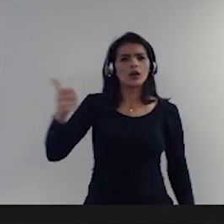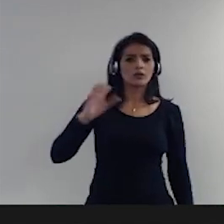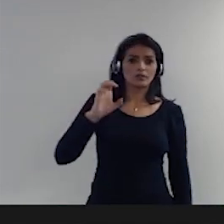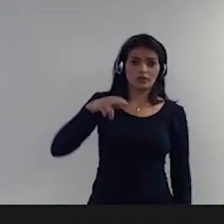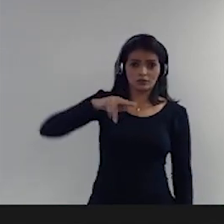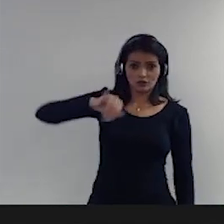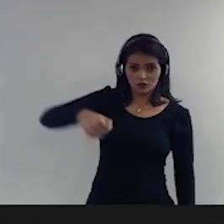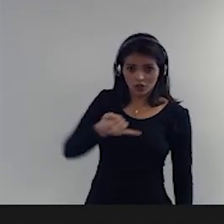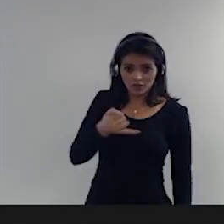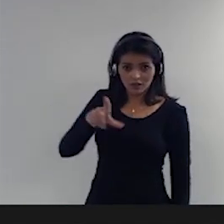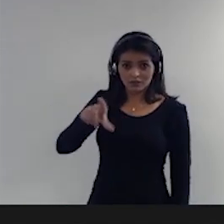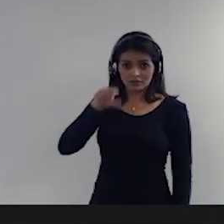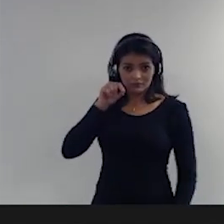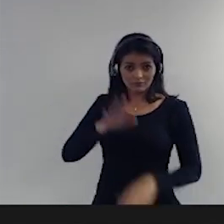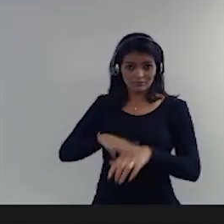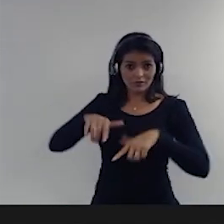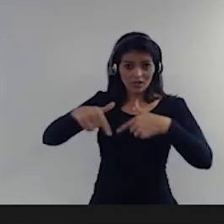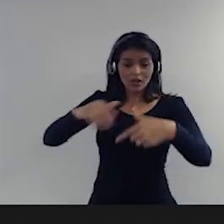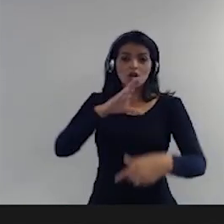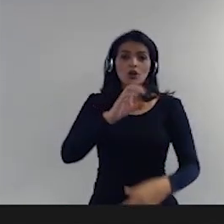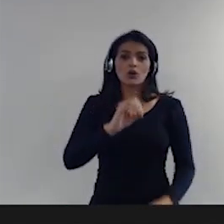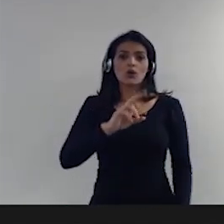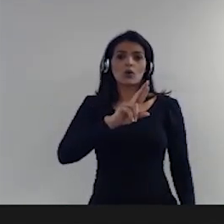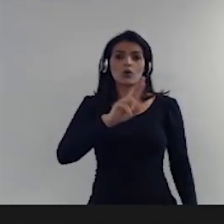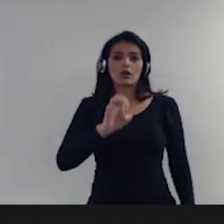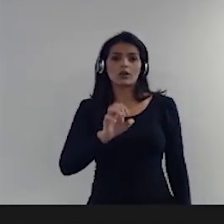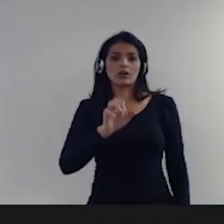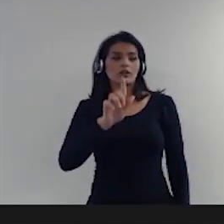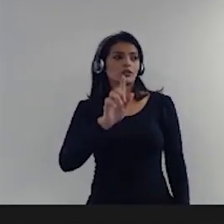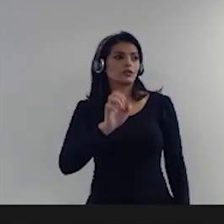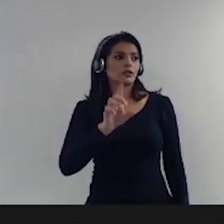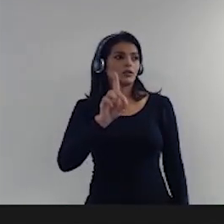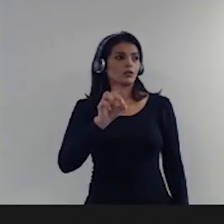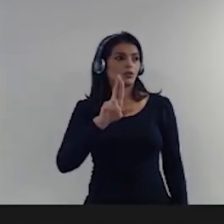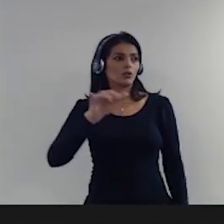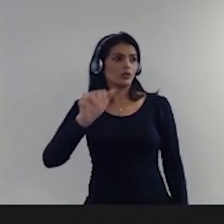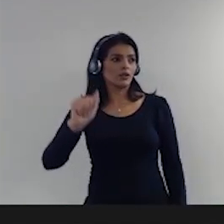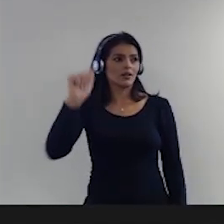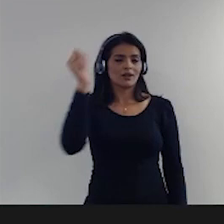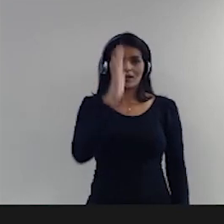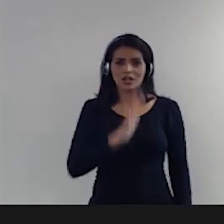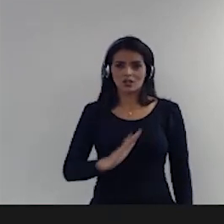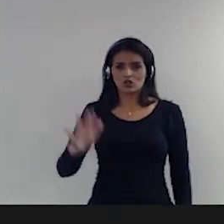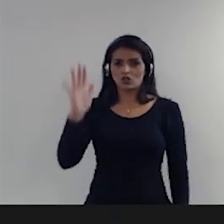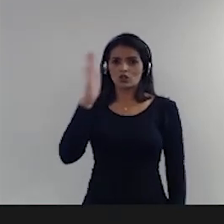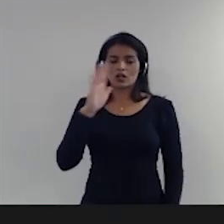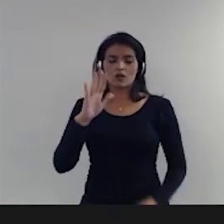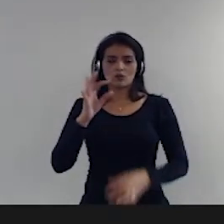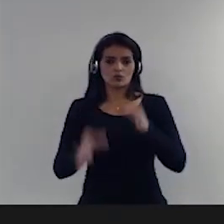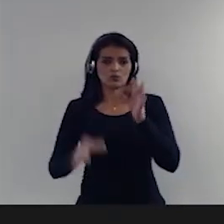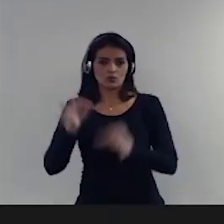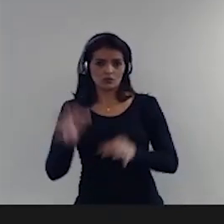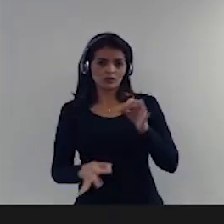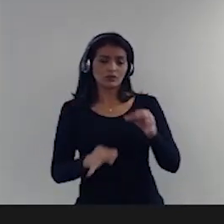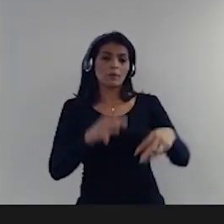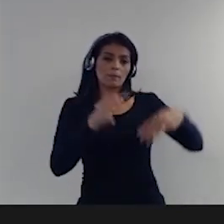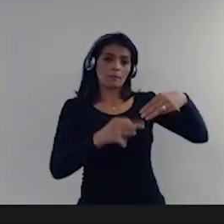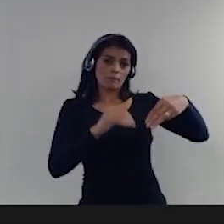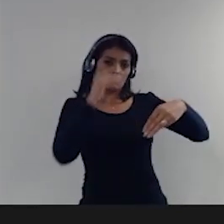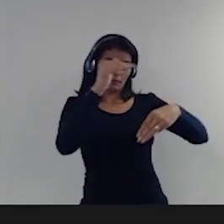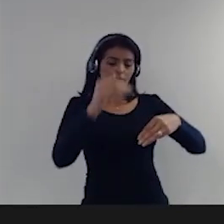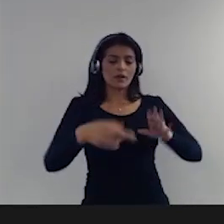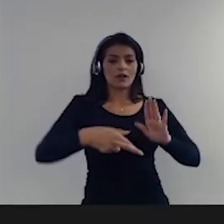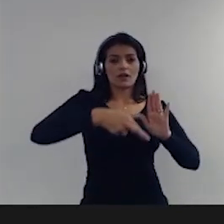tomou partiu da Corregedoria Nacional de Justiça. O ministro Humberto Martins baixou a recomendação número 62,